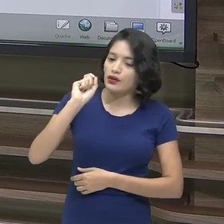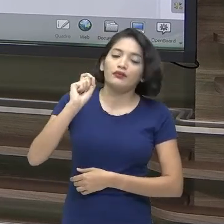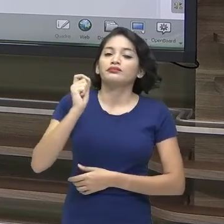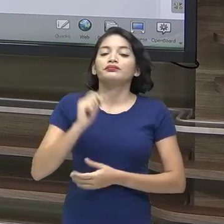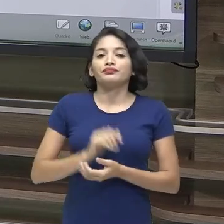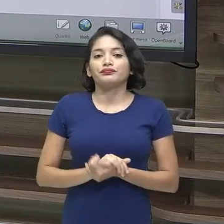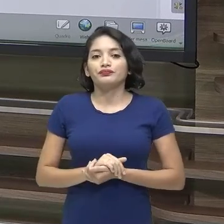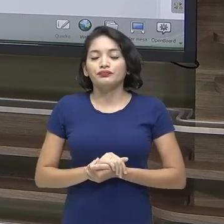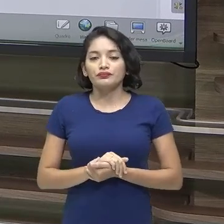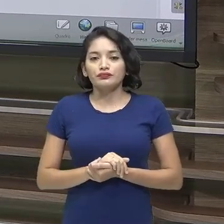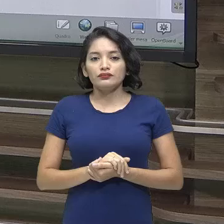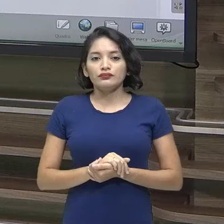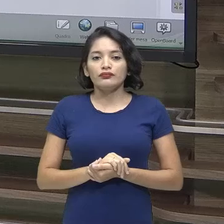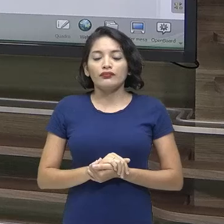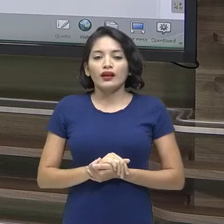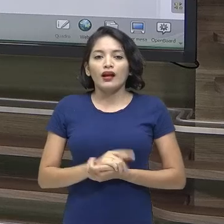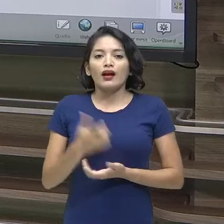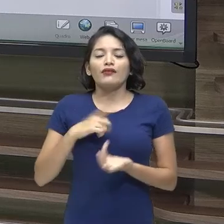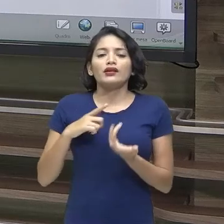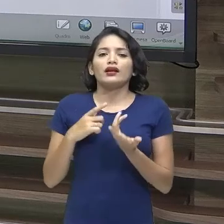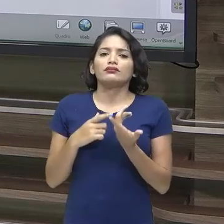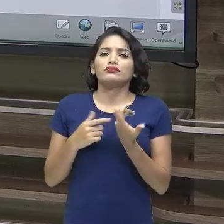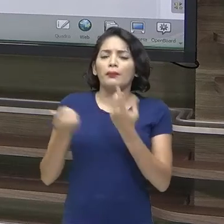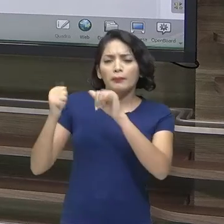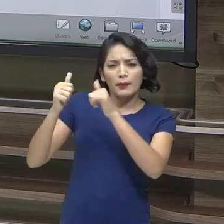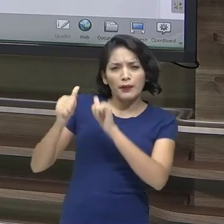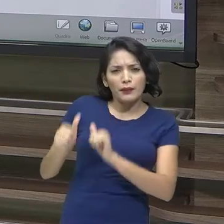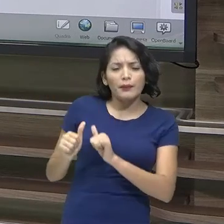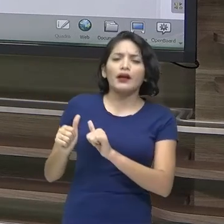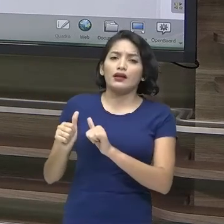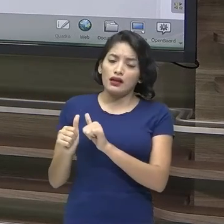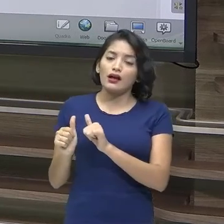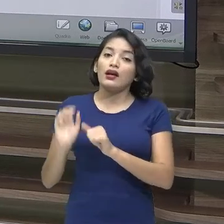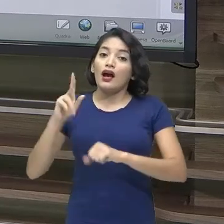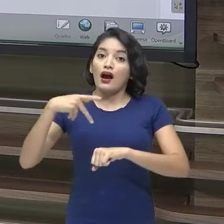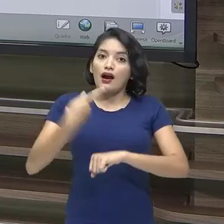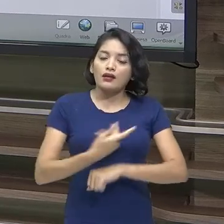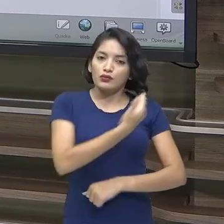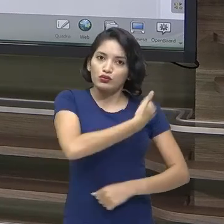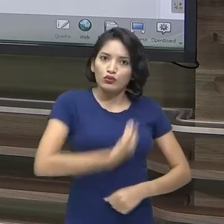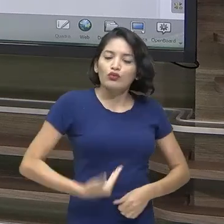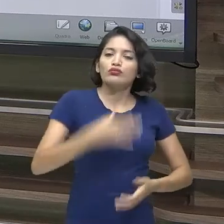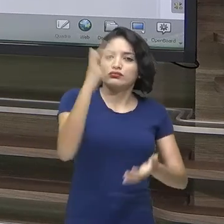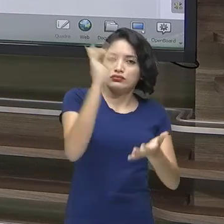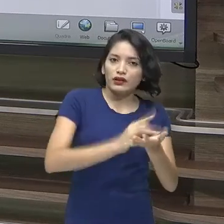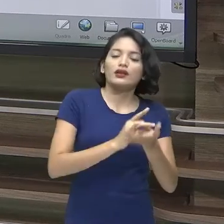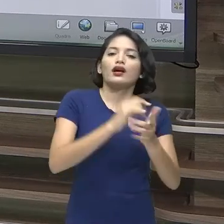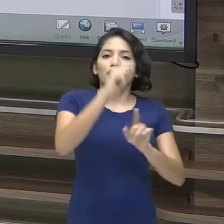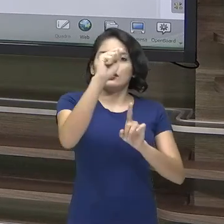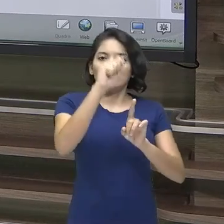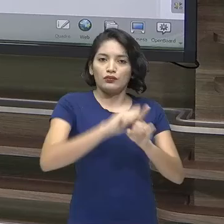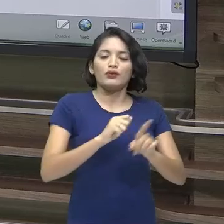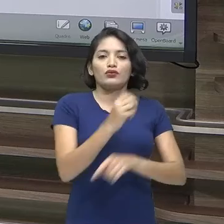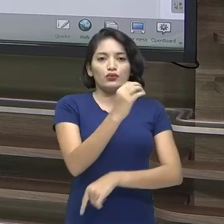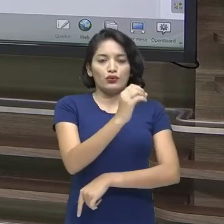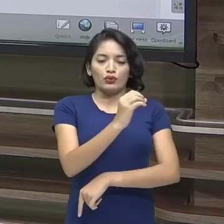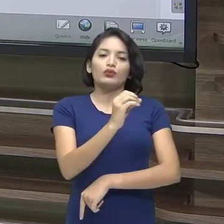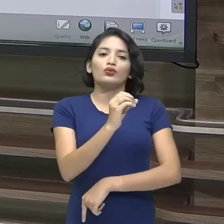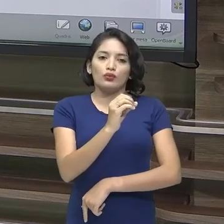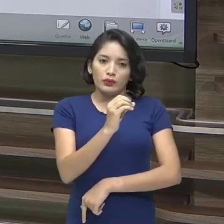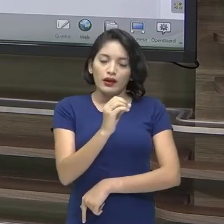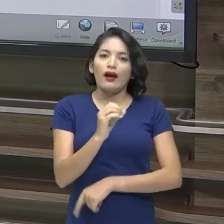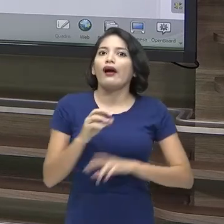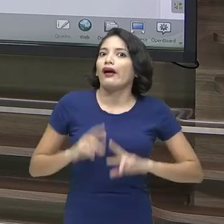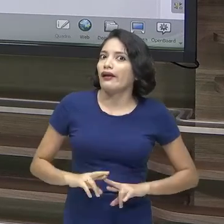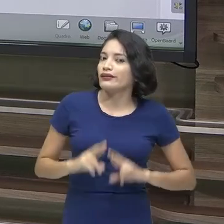né, projetar as teses de abril, mas quando ele chega ao governo mesmo no mês de outubro de 17, a situação